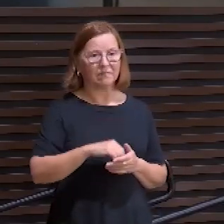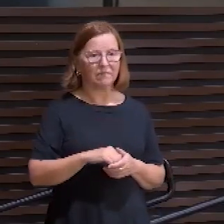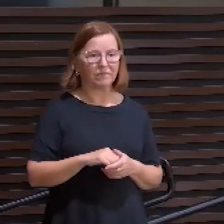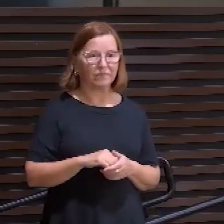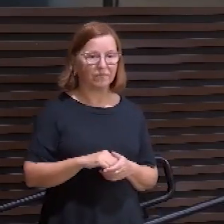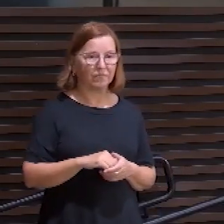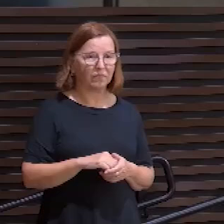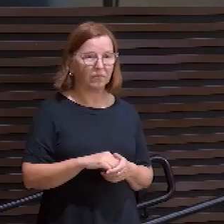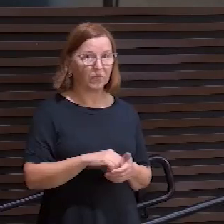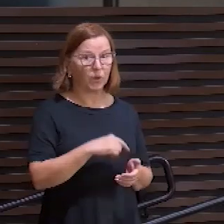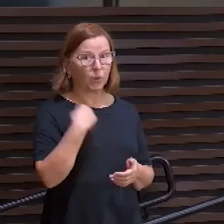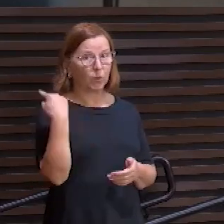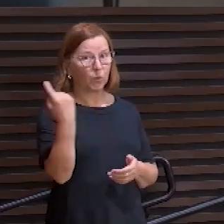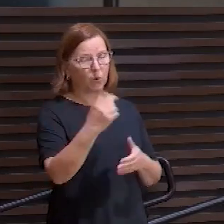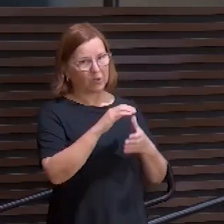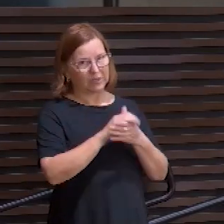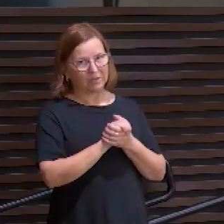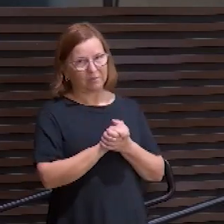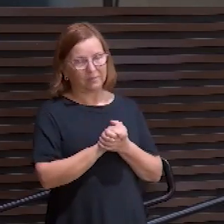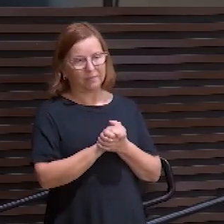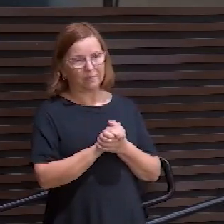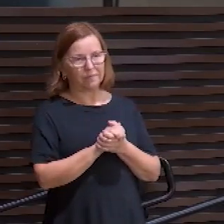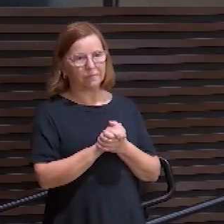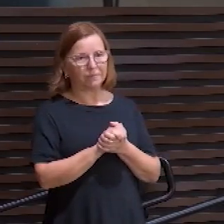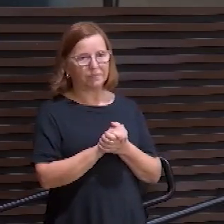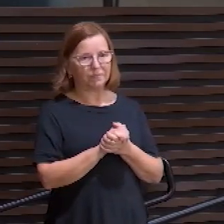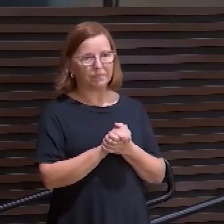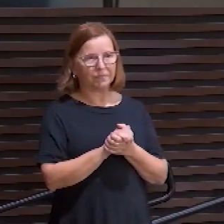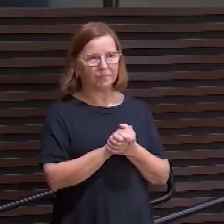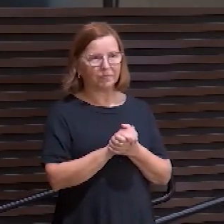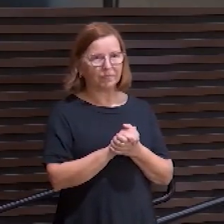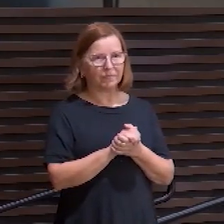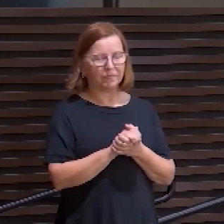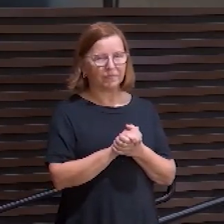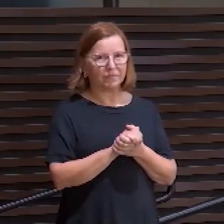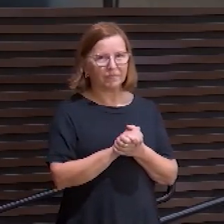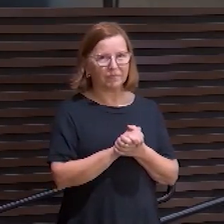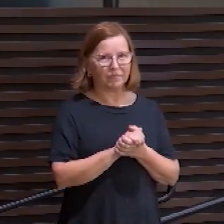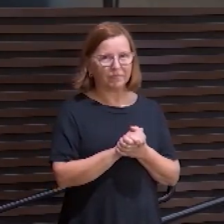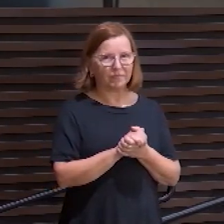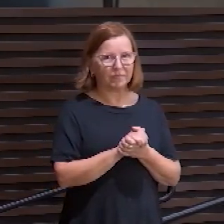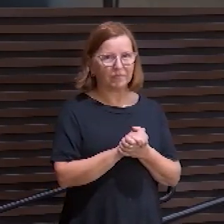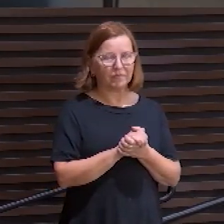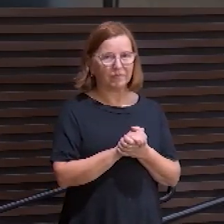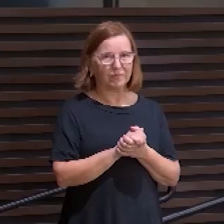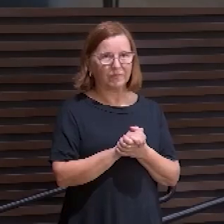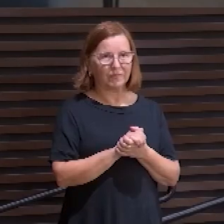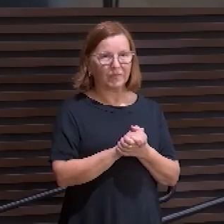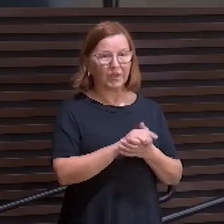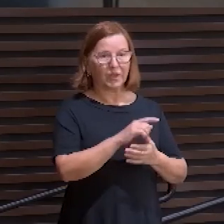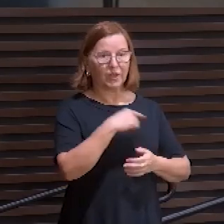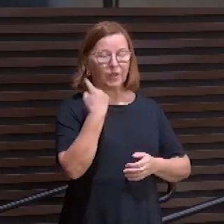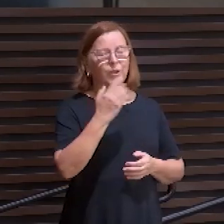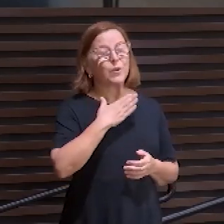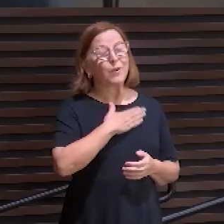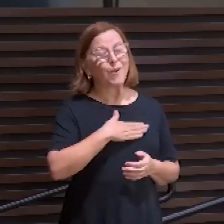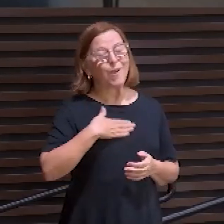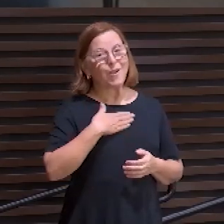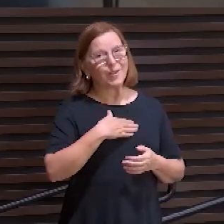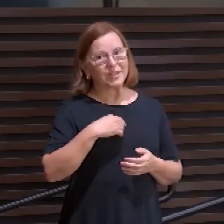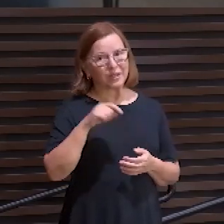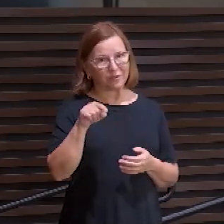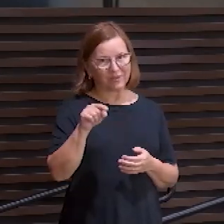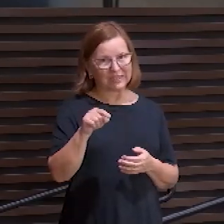no nosso casamento. E a gente tem muito apreço para com o senhor.